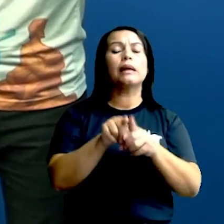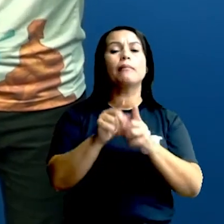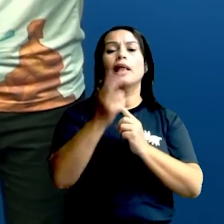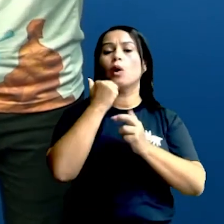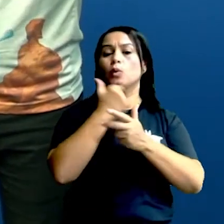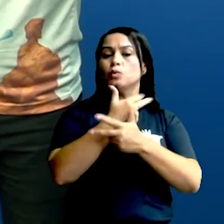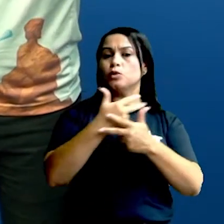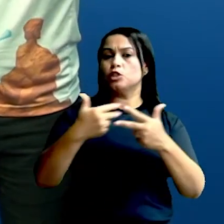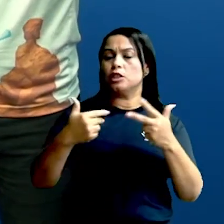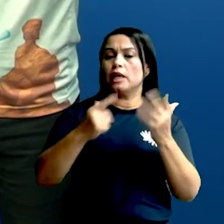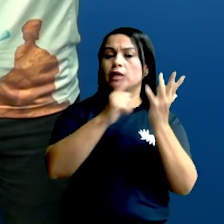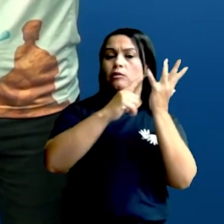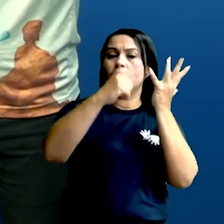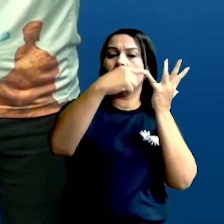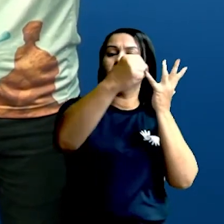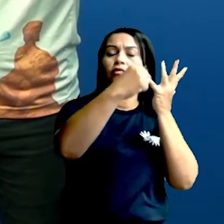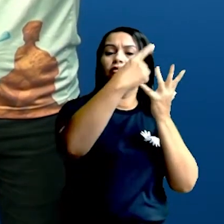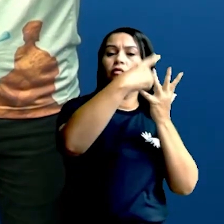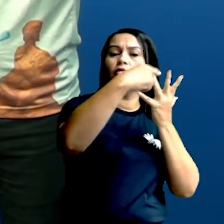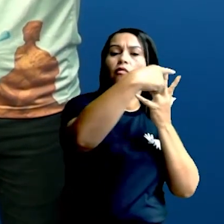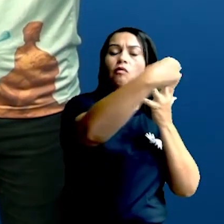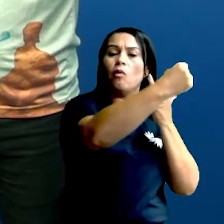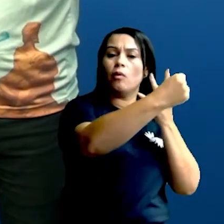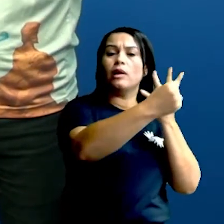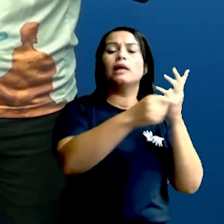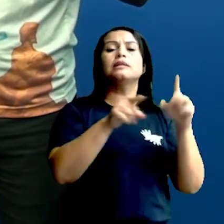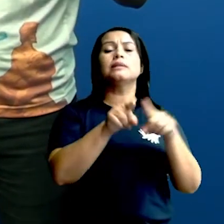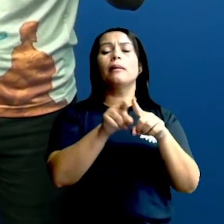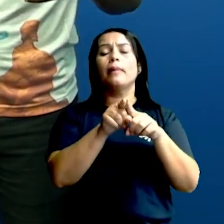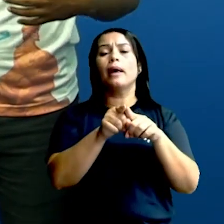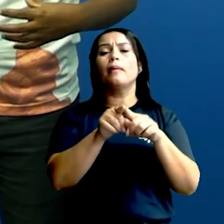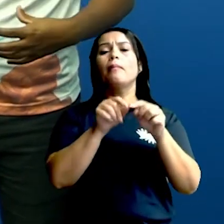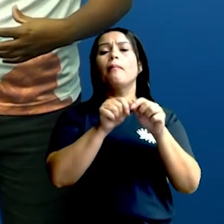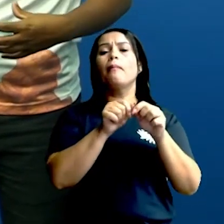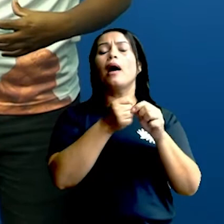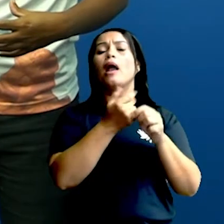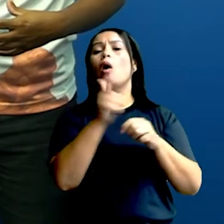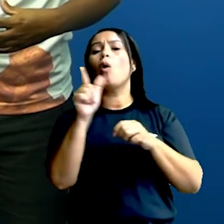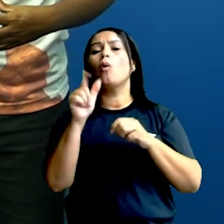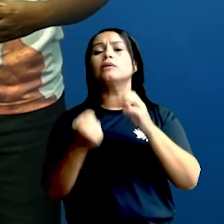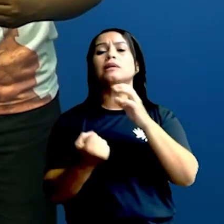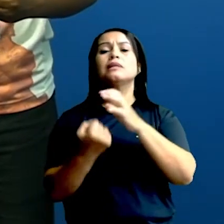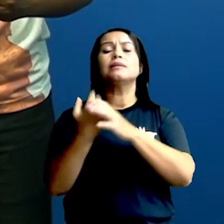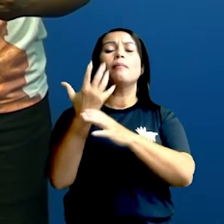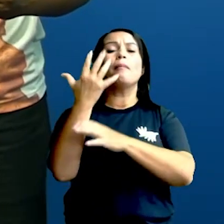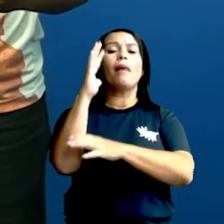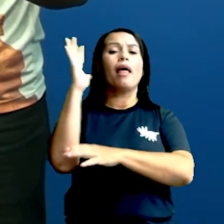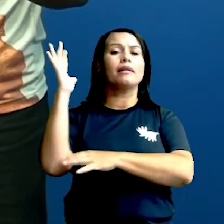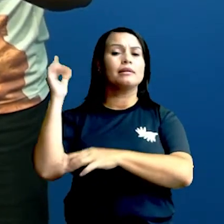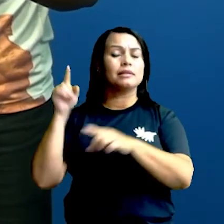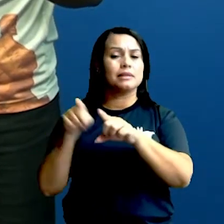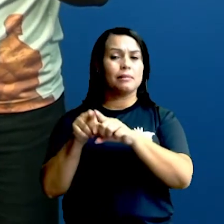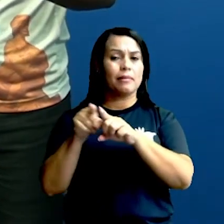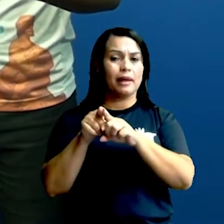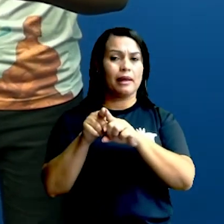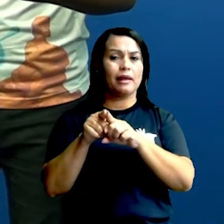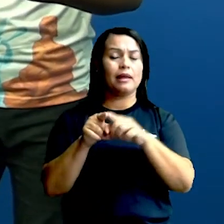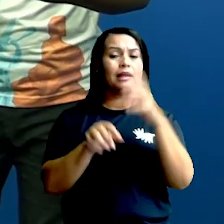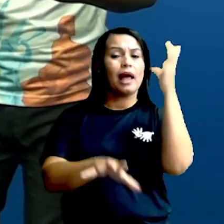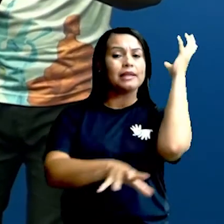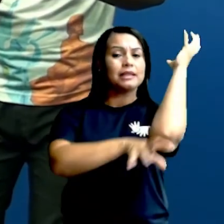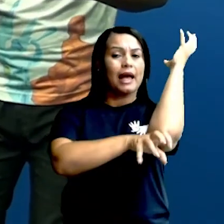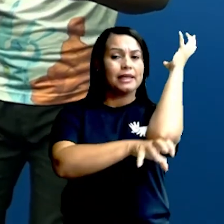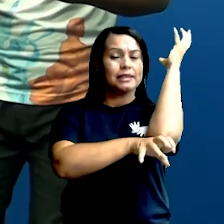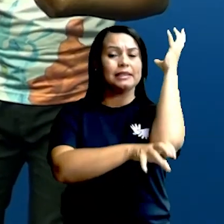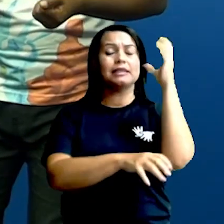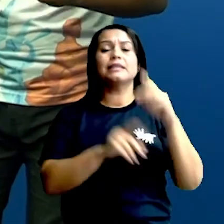das folhas que surgem a partir da fotossíntese para o restante das plantas até as raízes, chamada de seiva